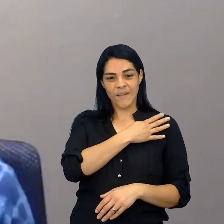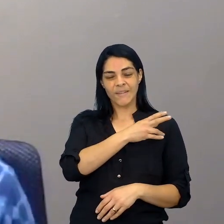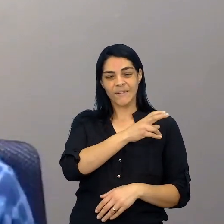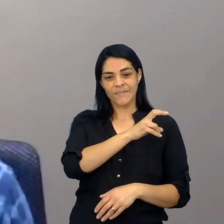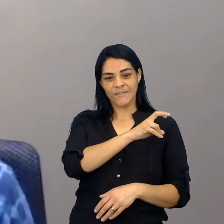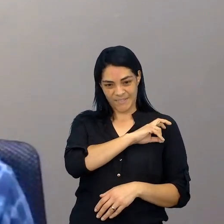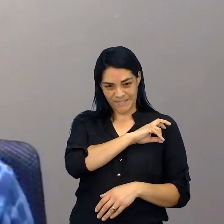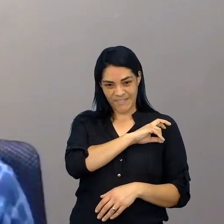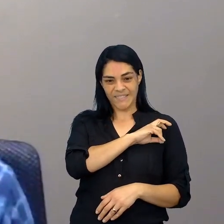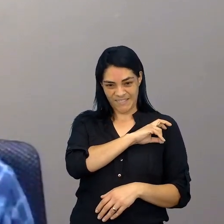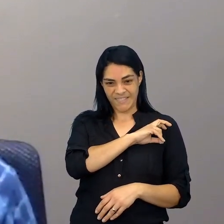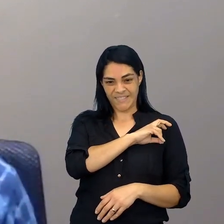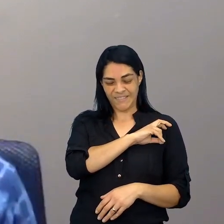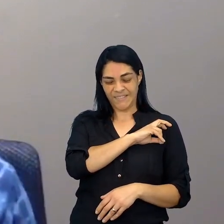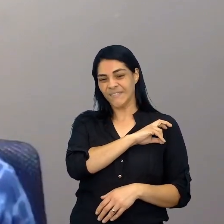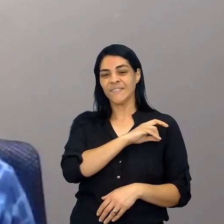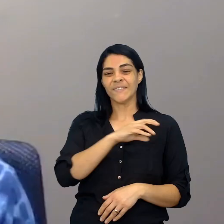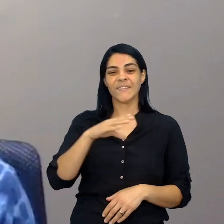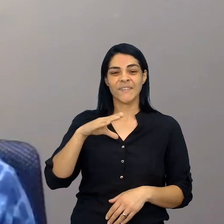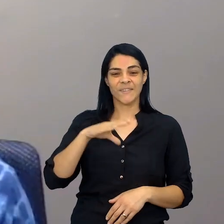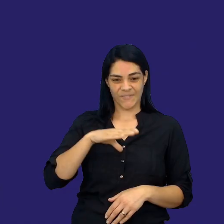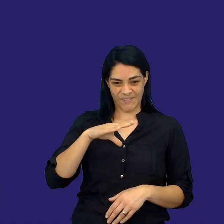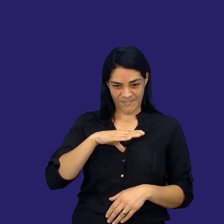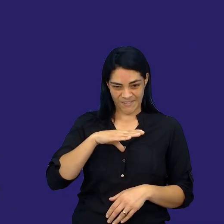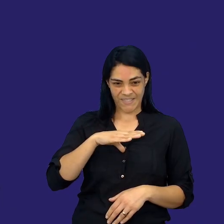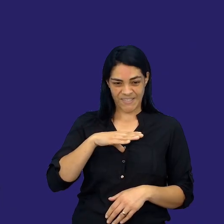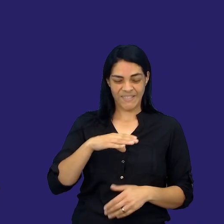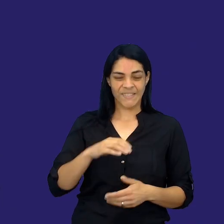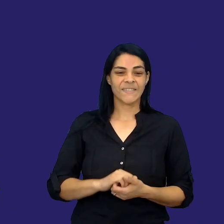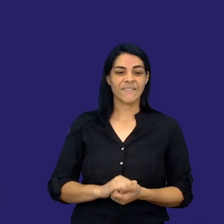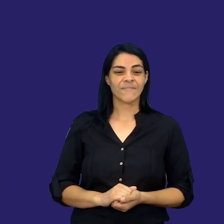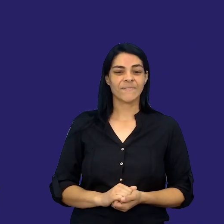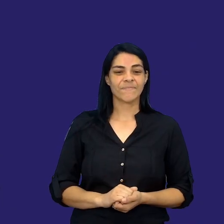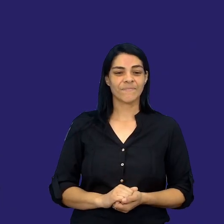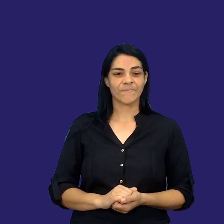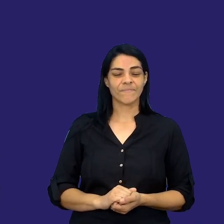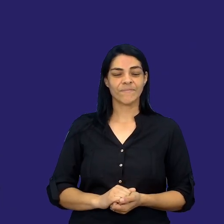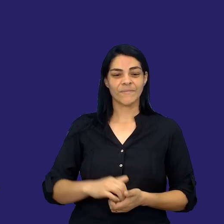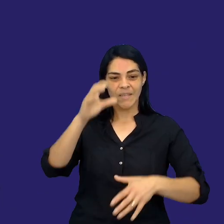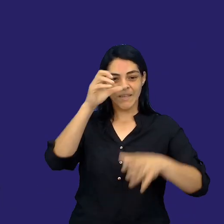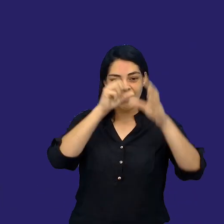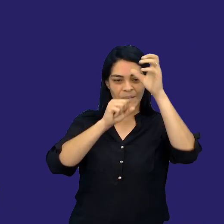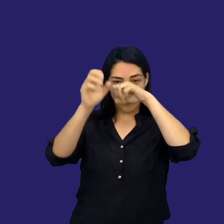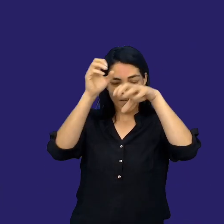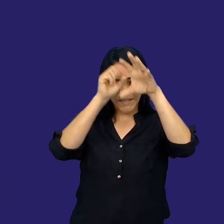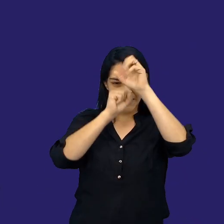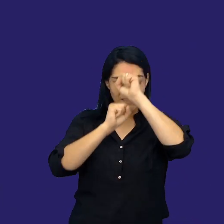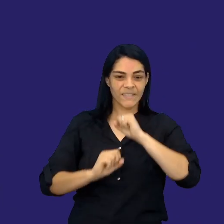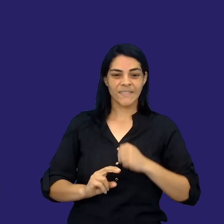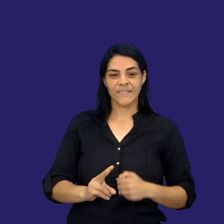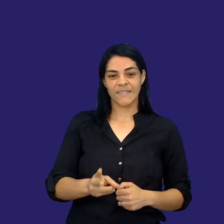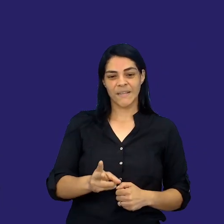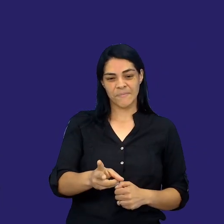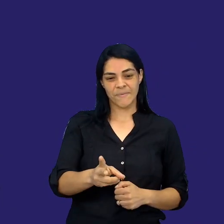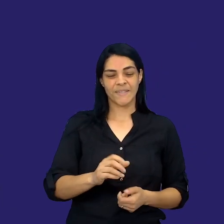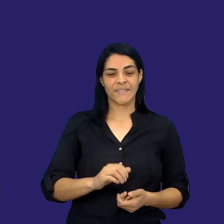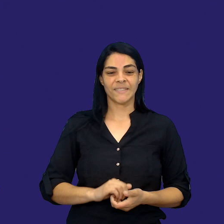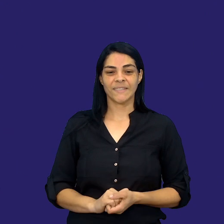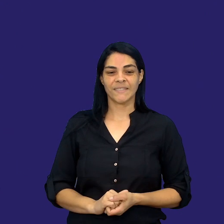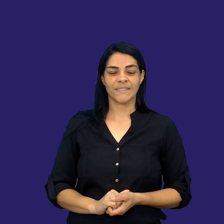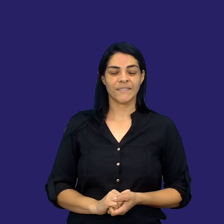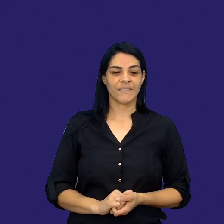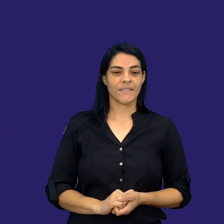de língua portuguesa relativa ao aprender sempre.